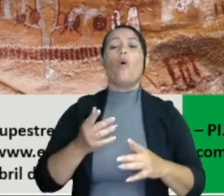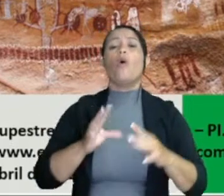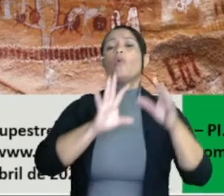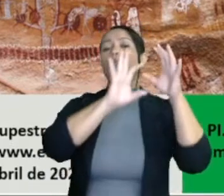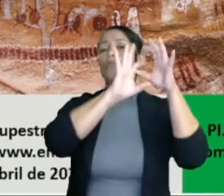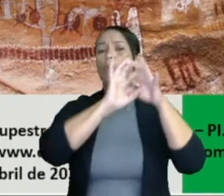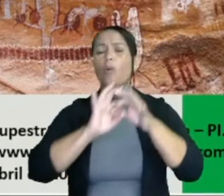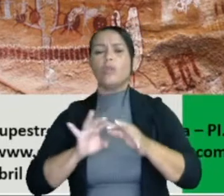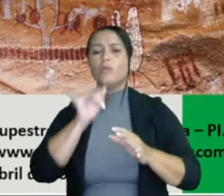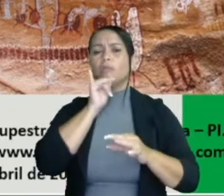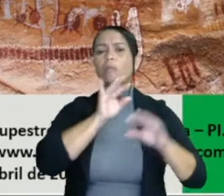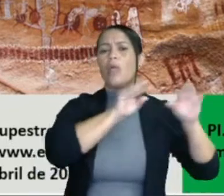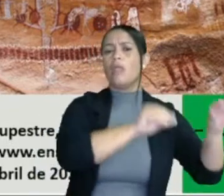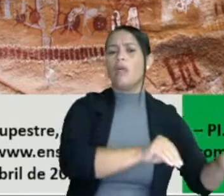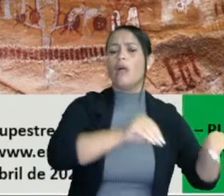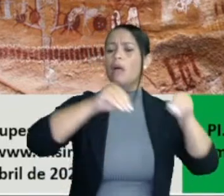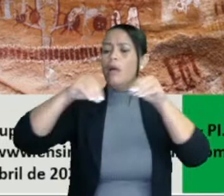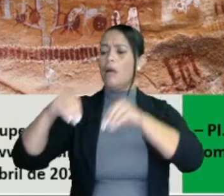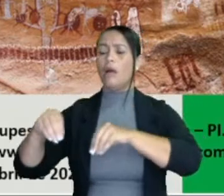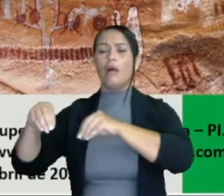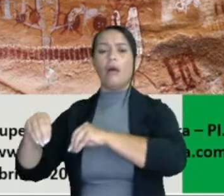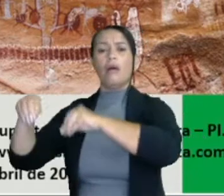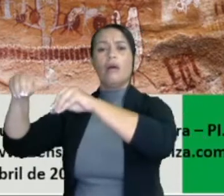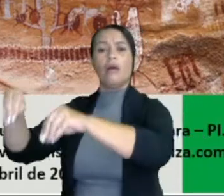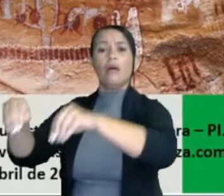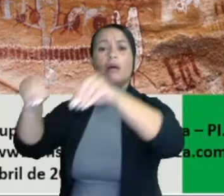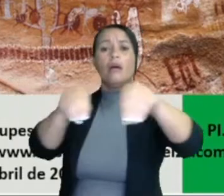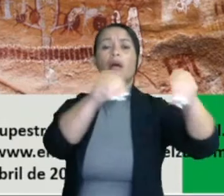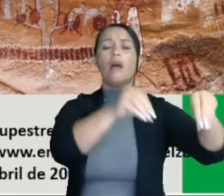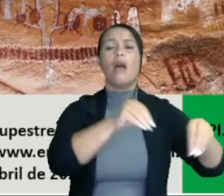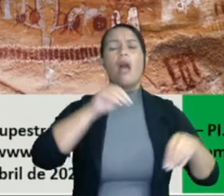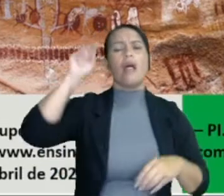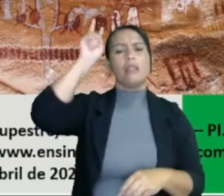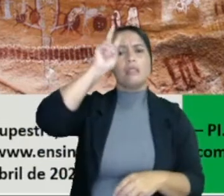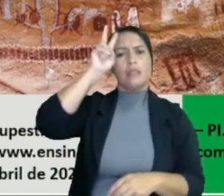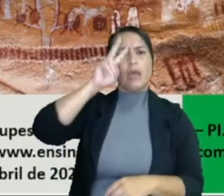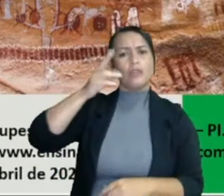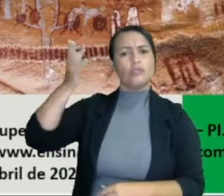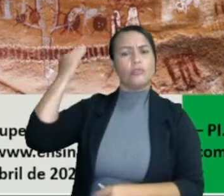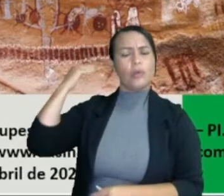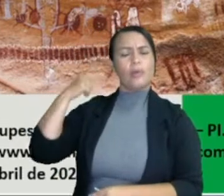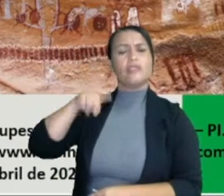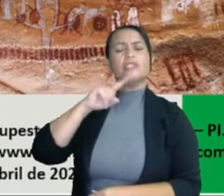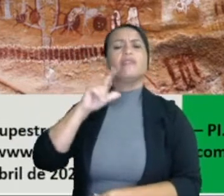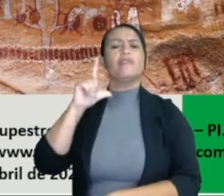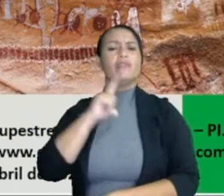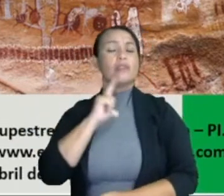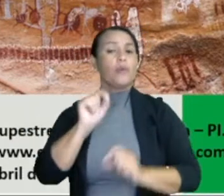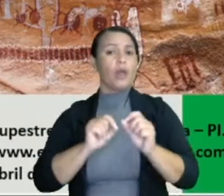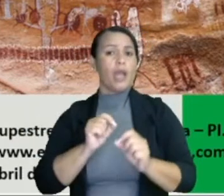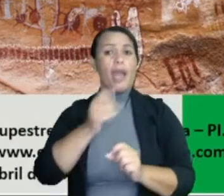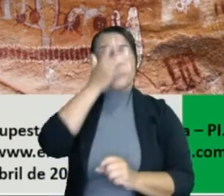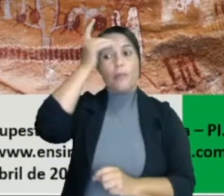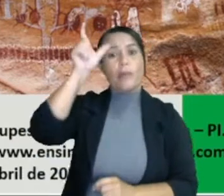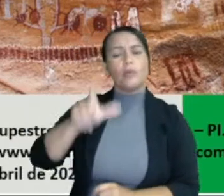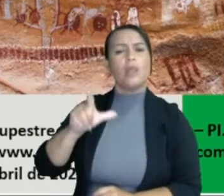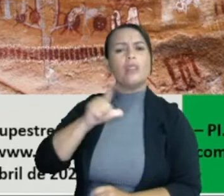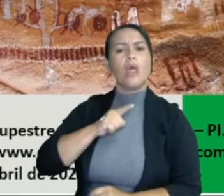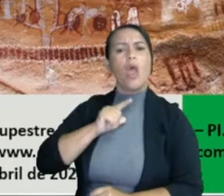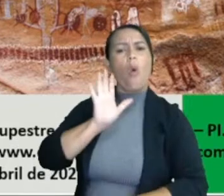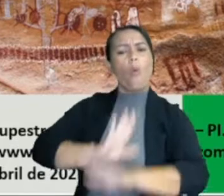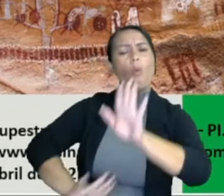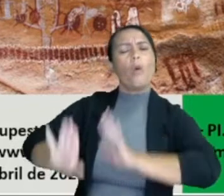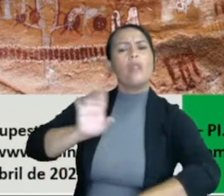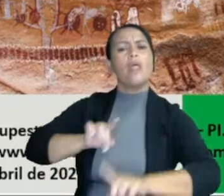de migração, no contexto aí da pré-história, você vai ter, logicamente, o homem tendo o cuidado de se posicionar